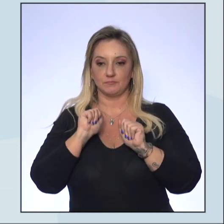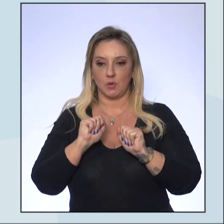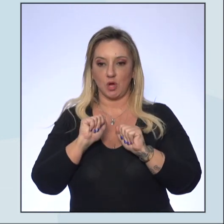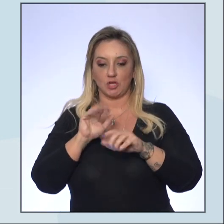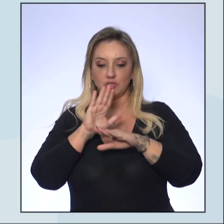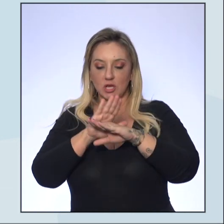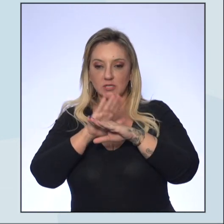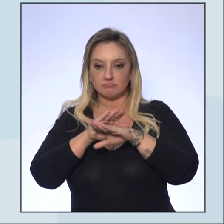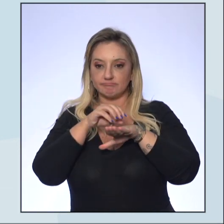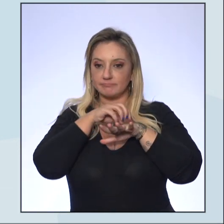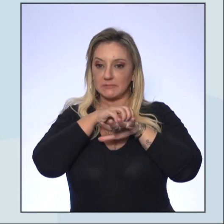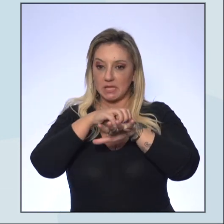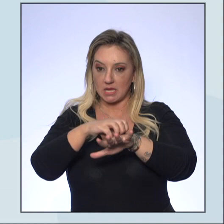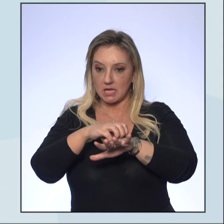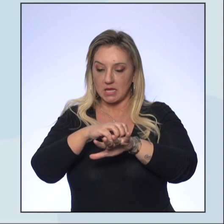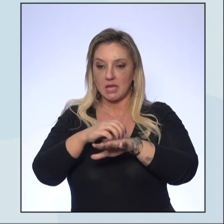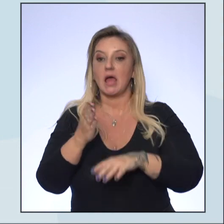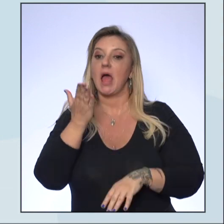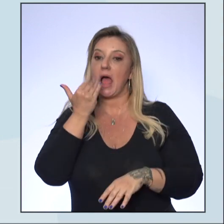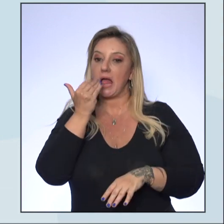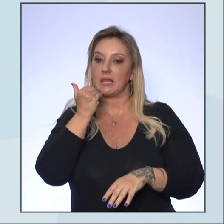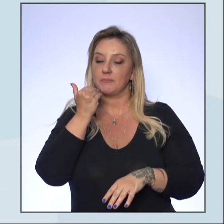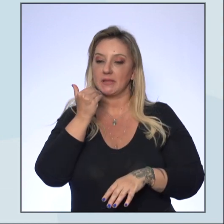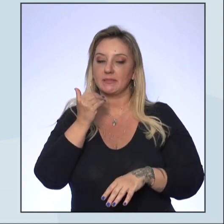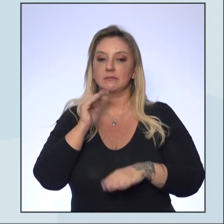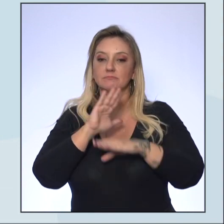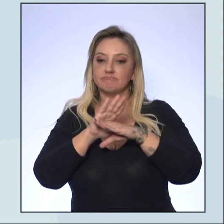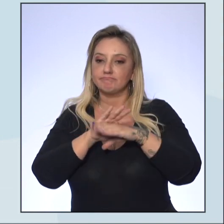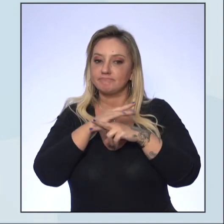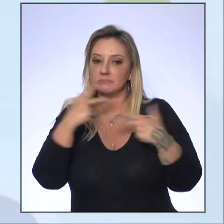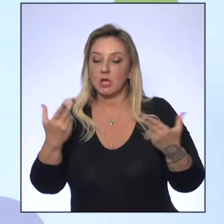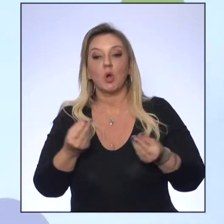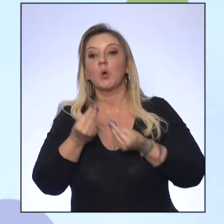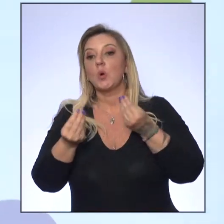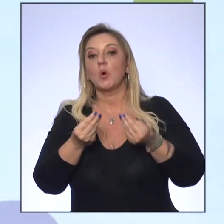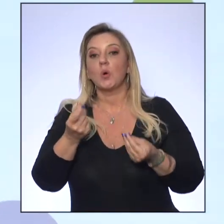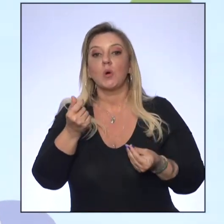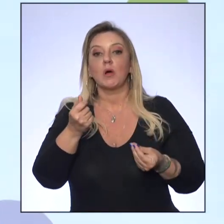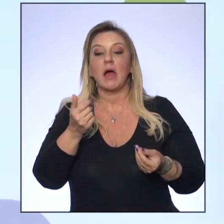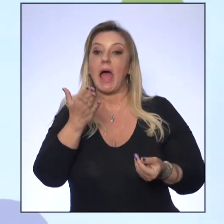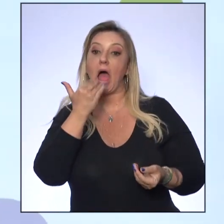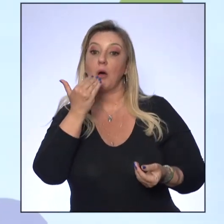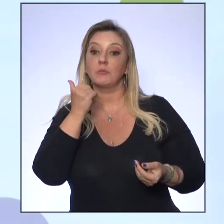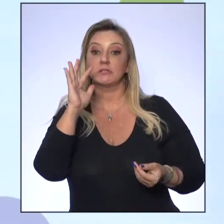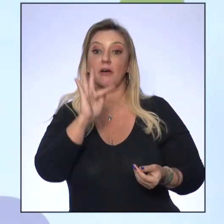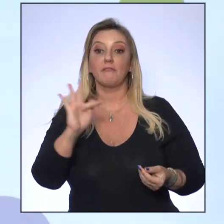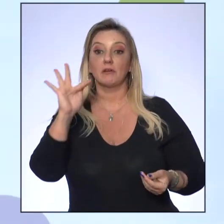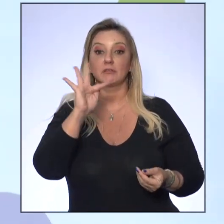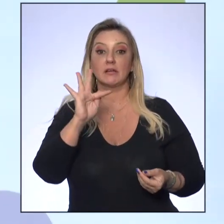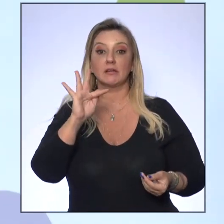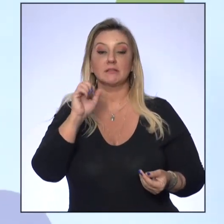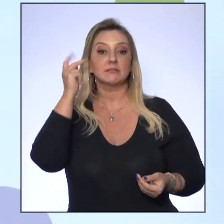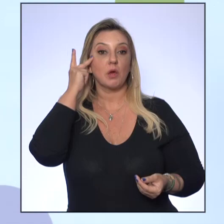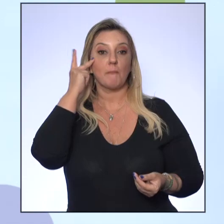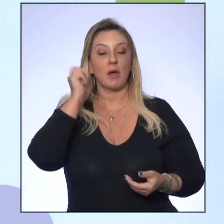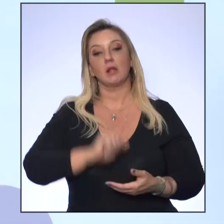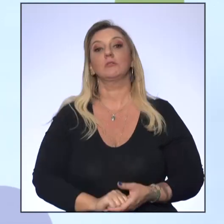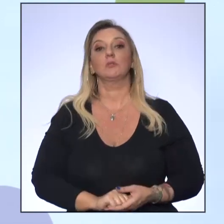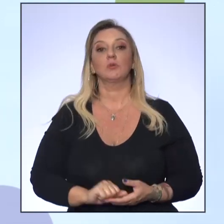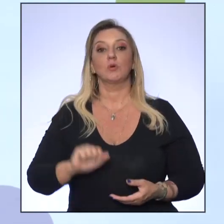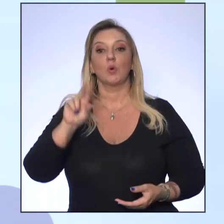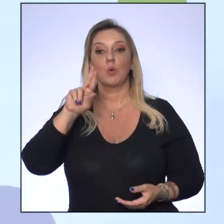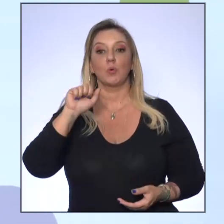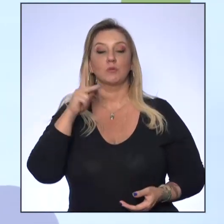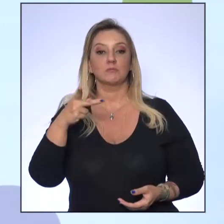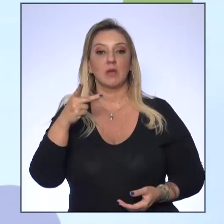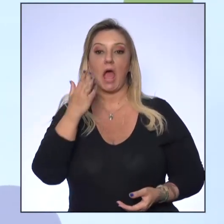auxílio transporte, auxílio alimentação. Então, quanto custa, por exemplo, para eu almoçar na Universidade de São Paulo? O almoço